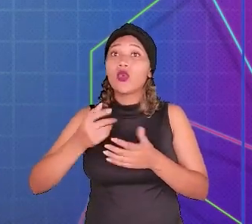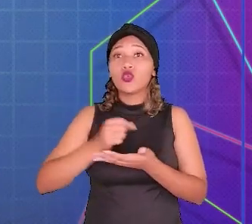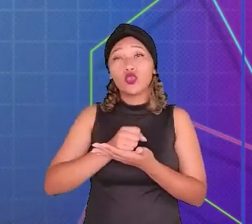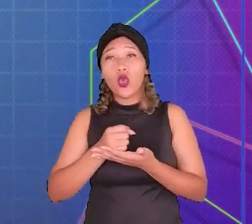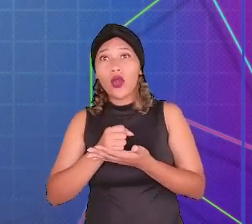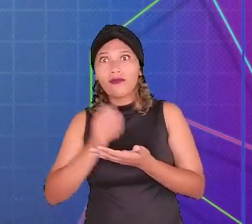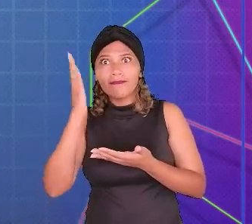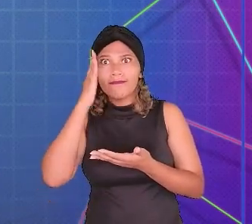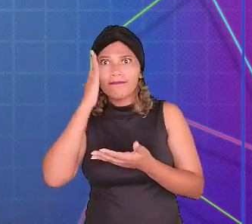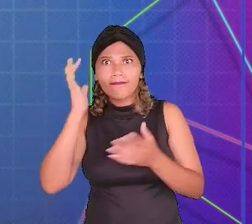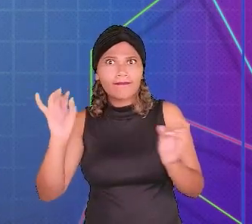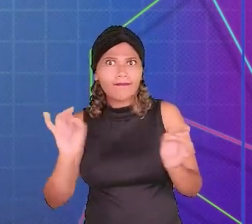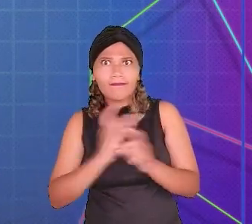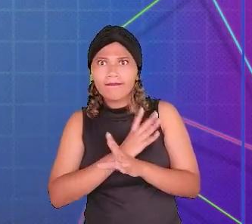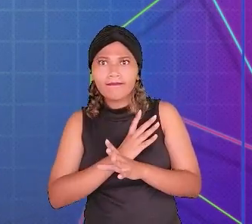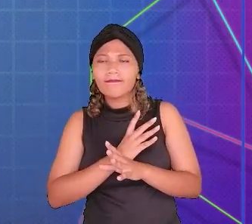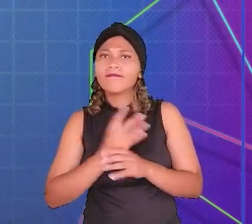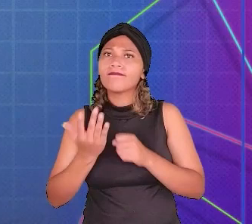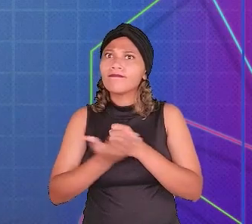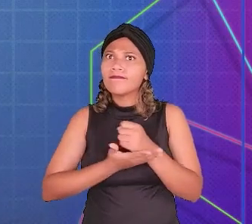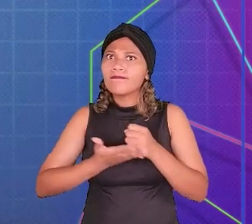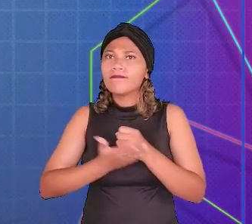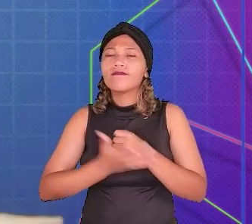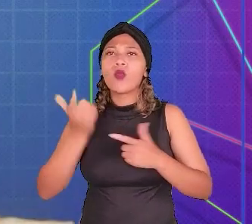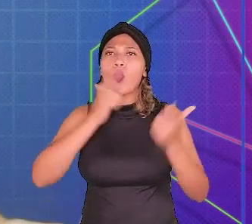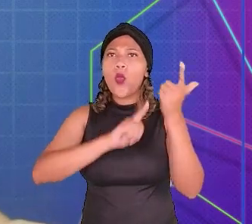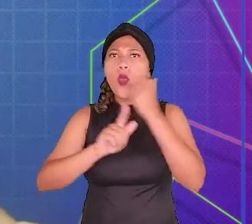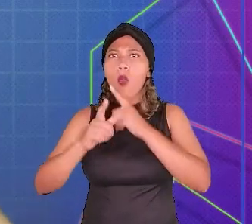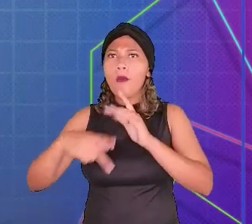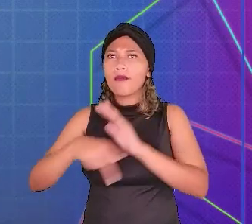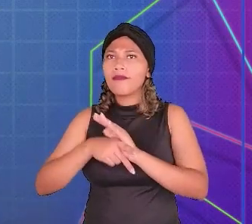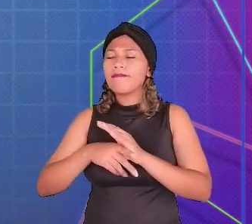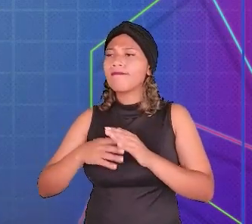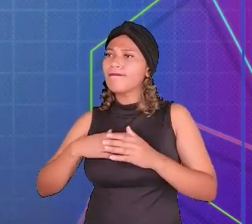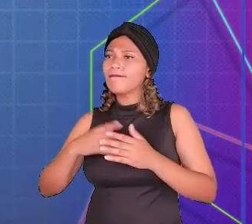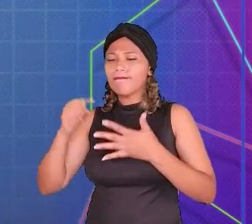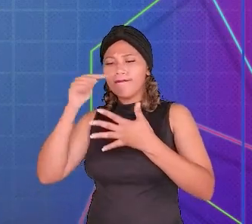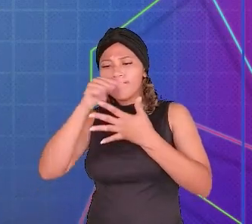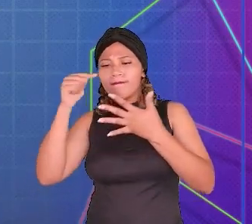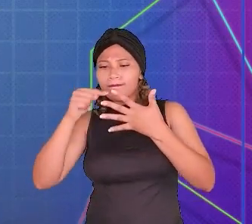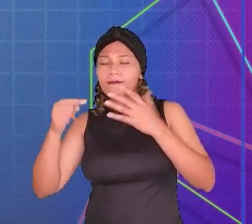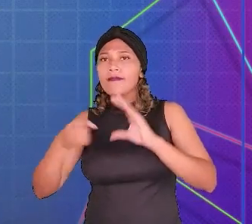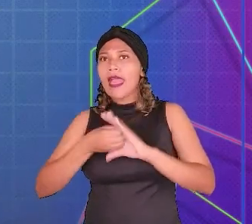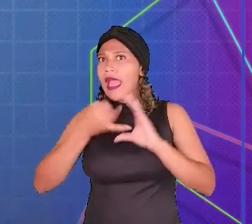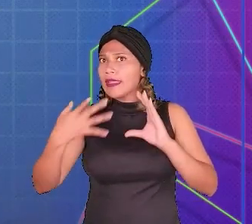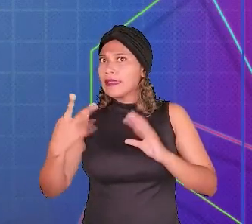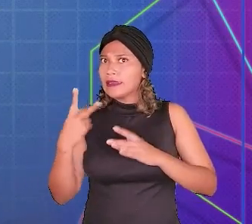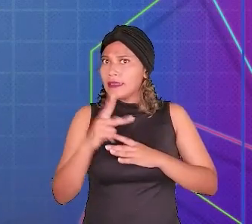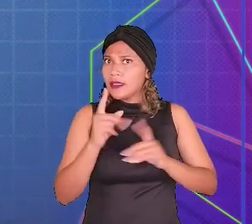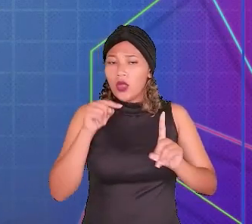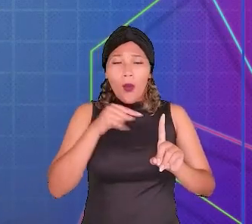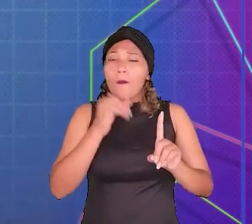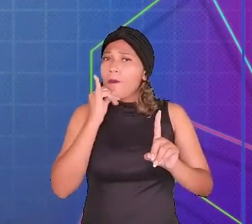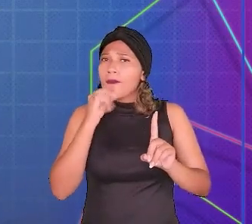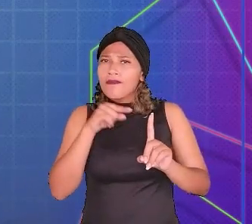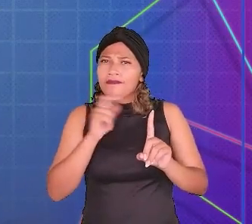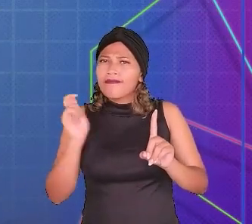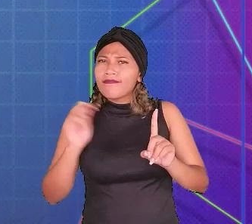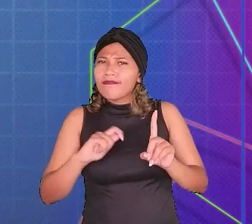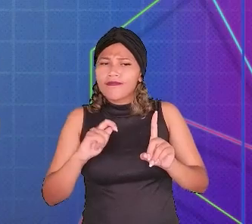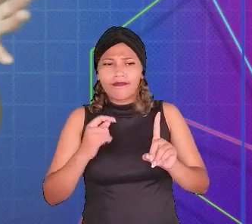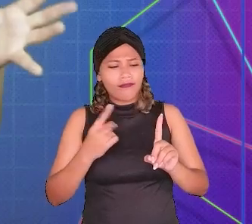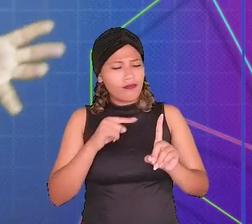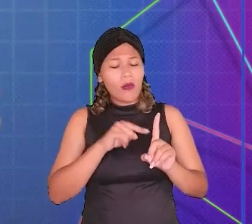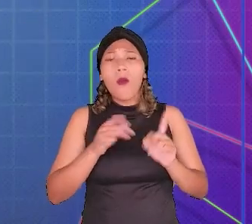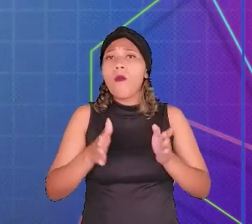jogo. Sabendo de onde seu personagem vem, você consegue delimitar diversas características dele. Por exemplo, ele pode